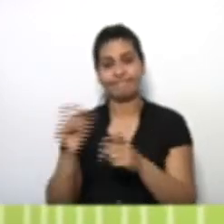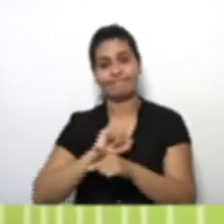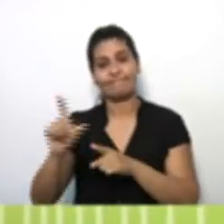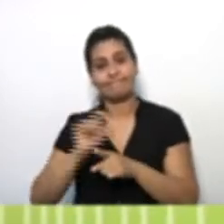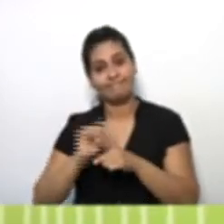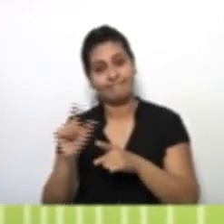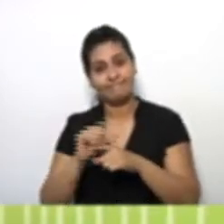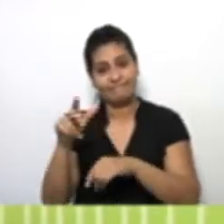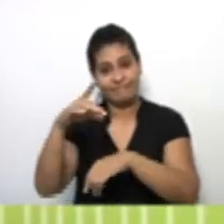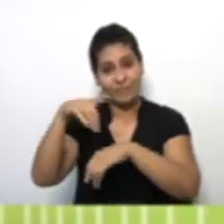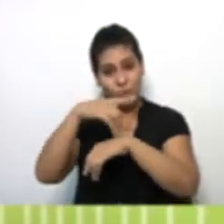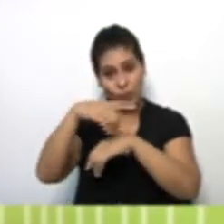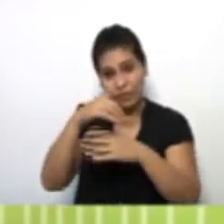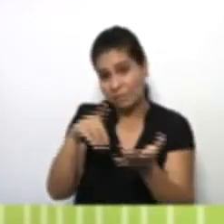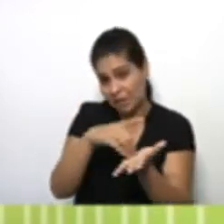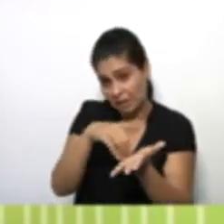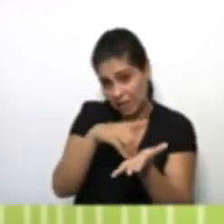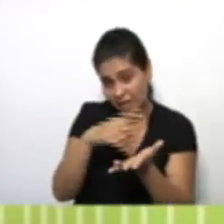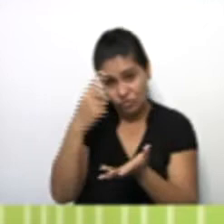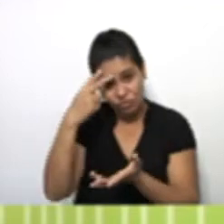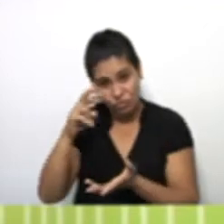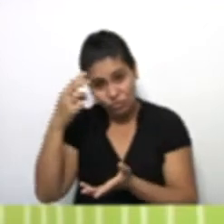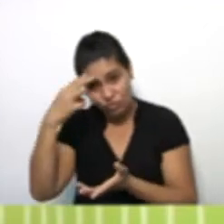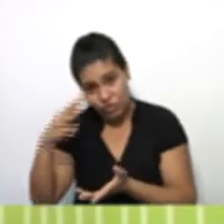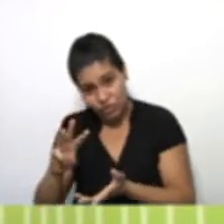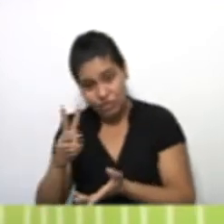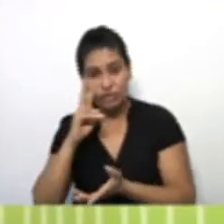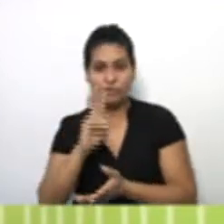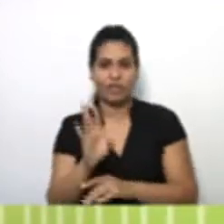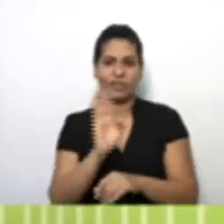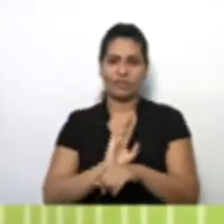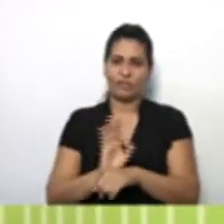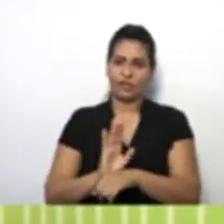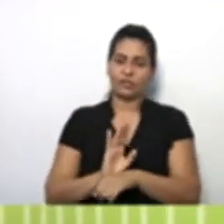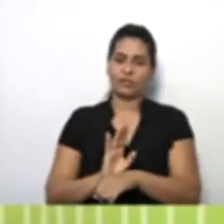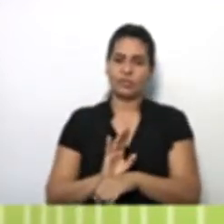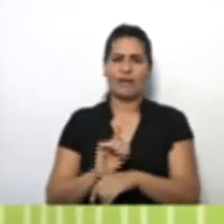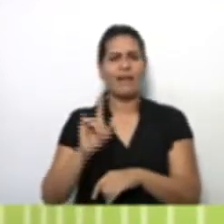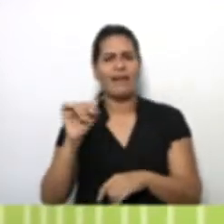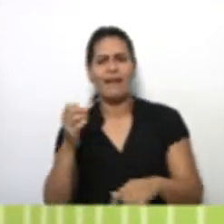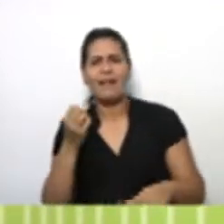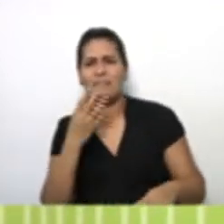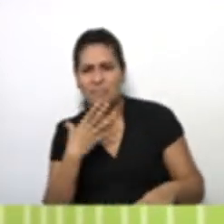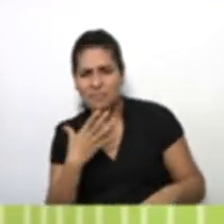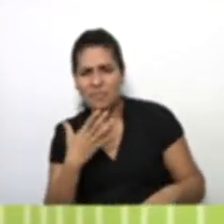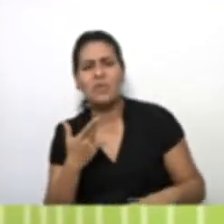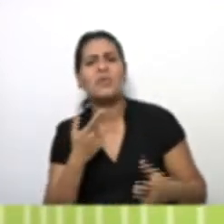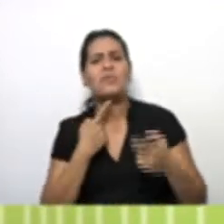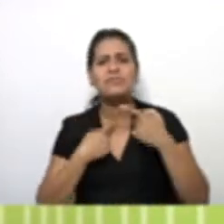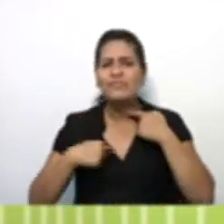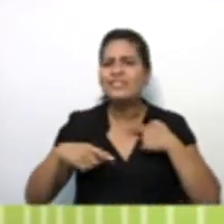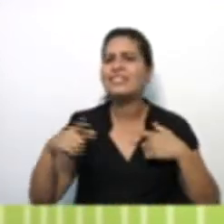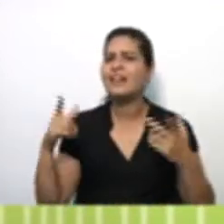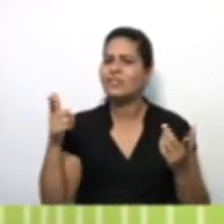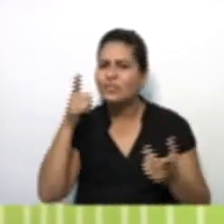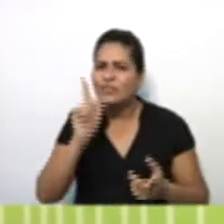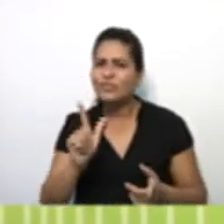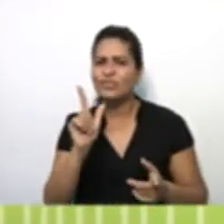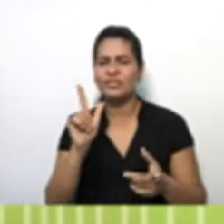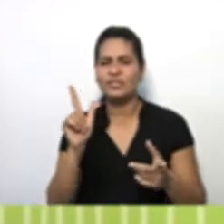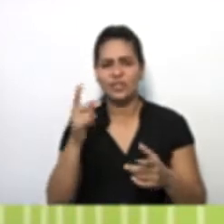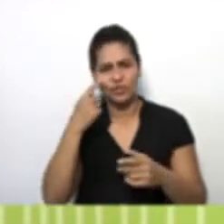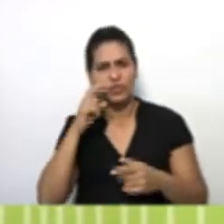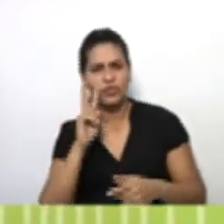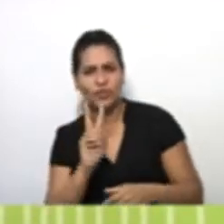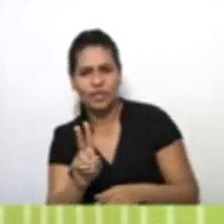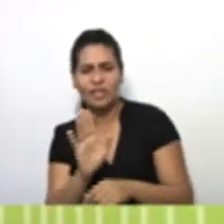na locadora, locava ela ali por 2, 3 dias e assistia o teu filme. Era algo prático? Ele cumpria a sua função de você